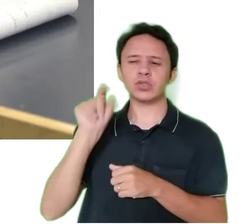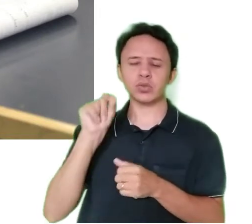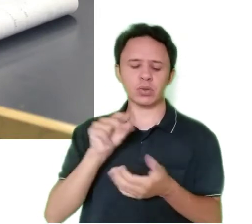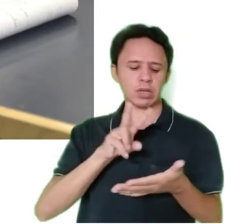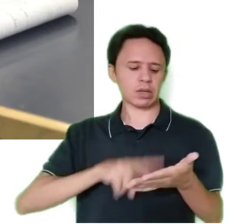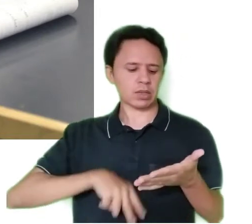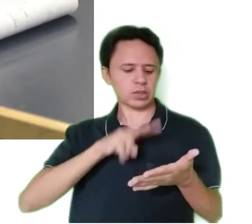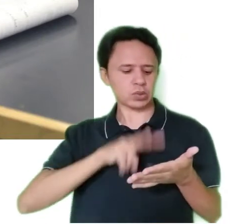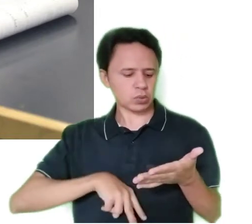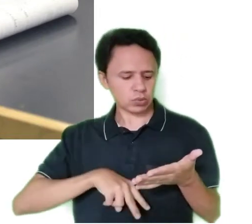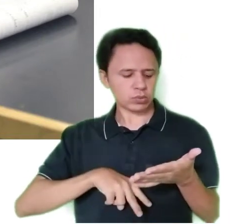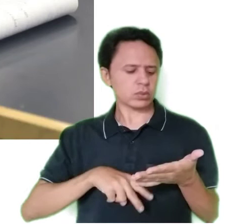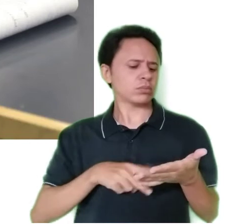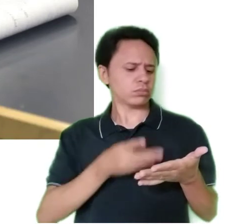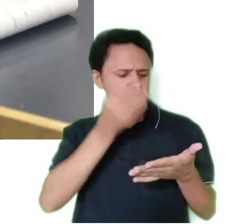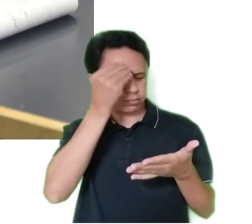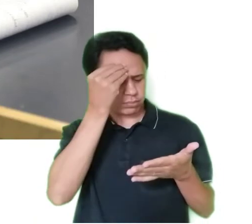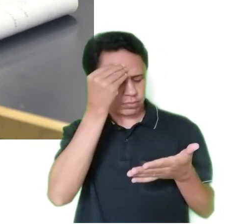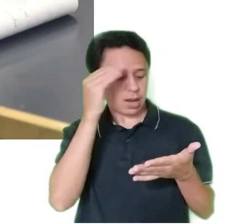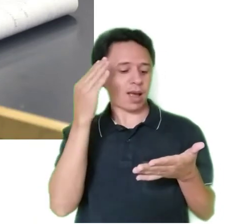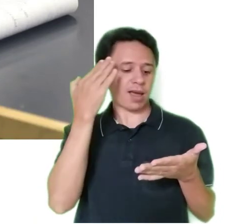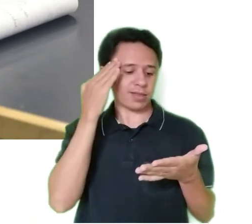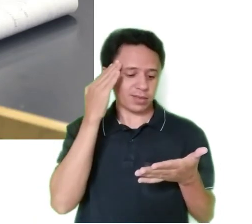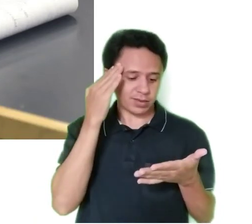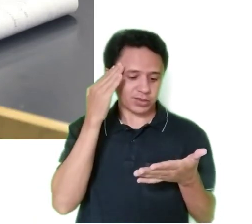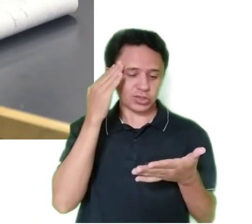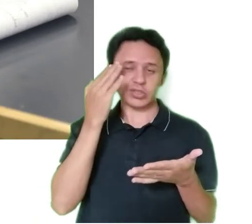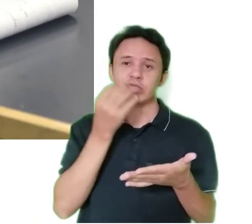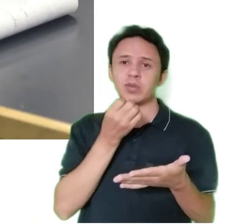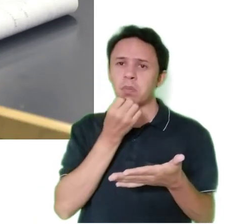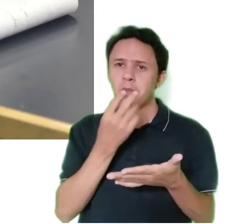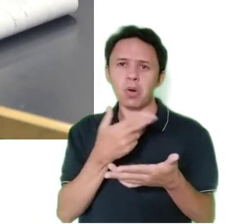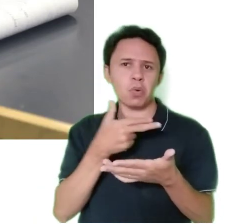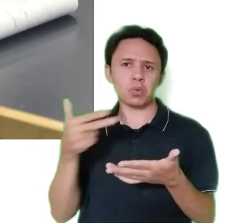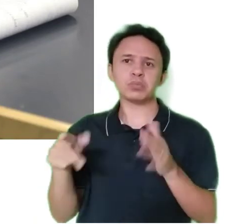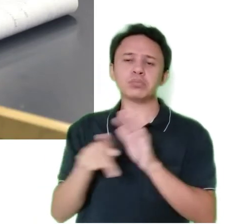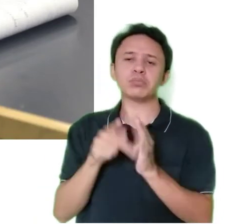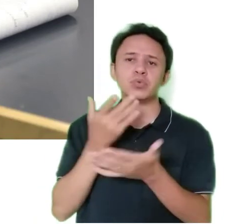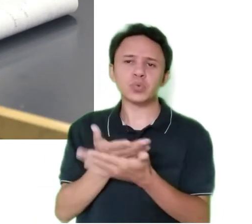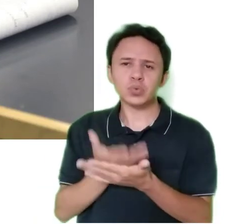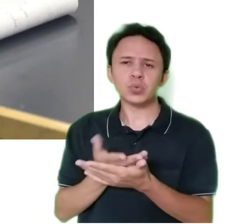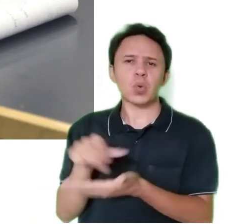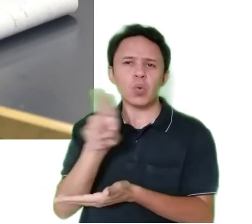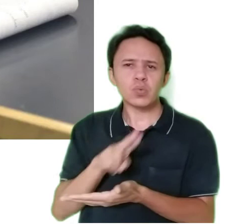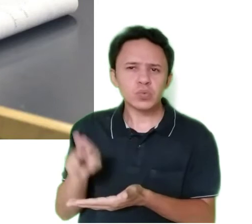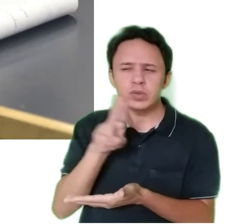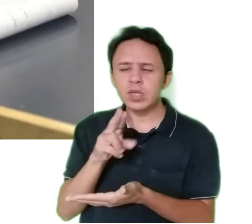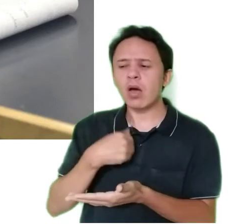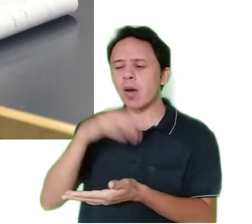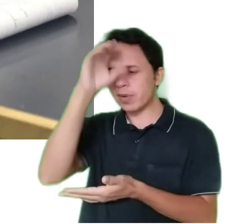Escolher as leituras, ler, assimilar o que é bom dos estudos, utilizar a aprendizagem